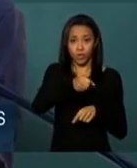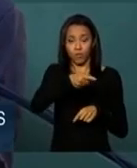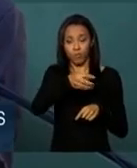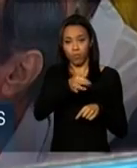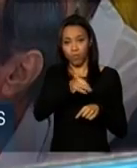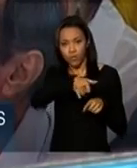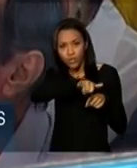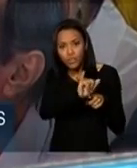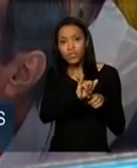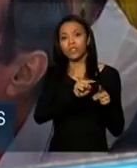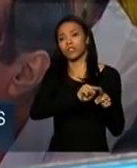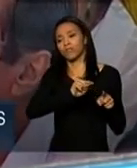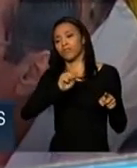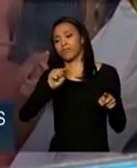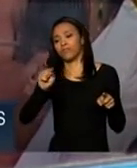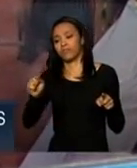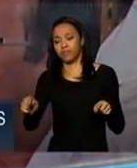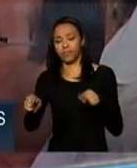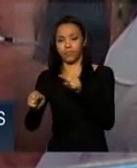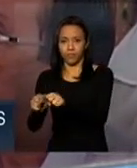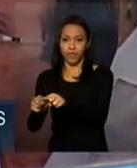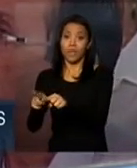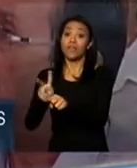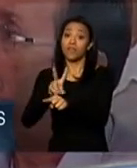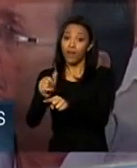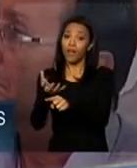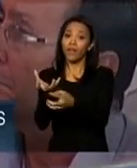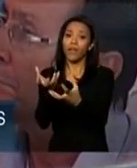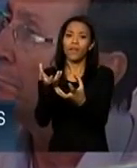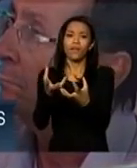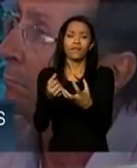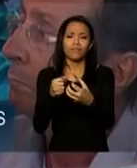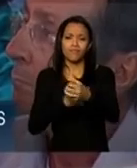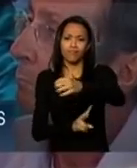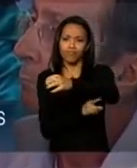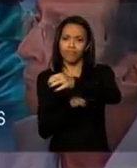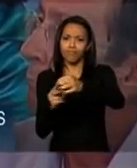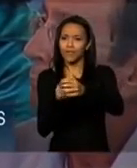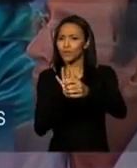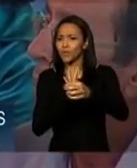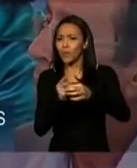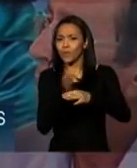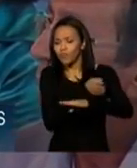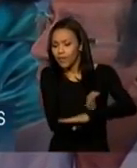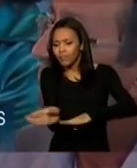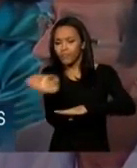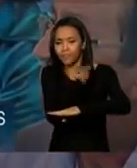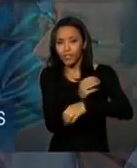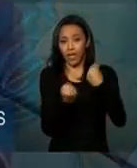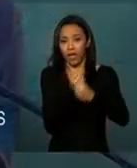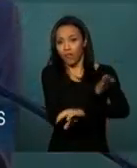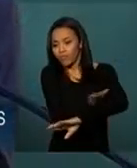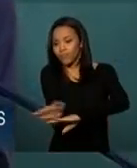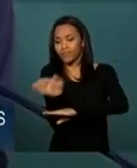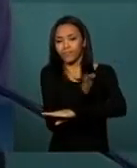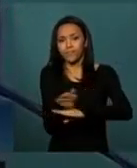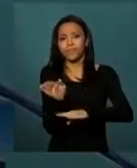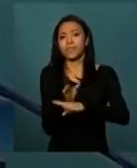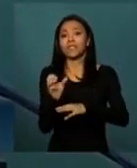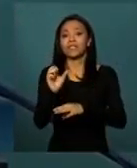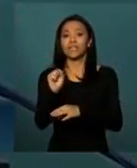na Alameda Mestre João Isidoro França, que receberá todo o escoamento da Avenida Poti, que será duplicada, atendendo os bairros de